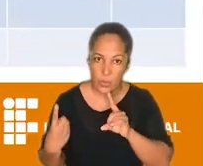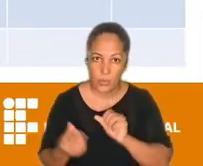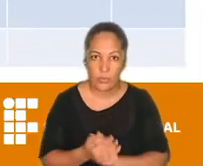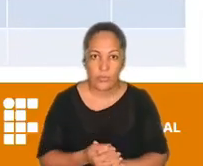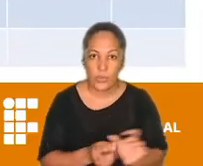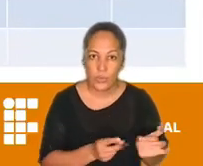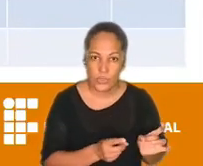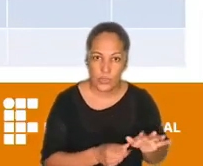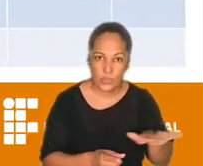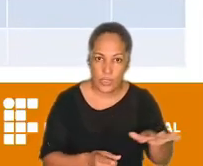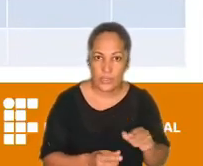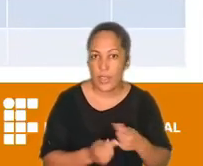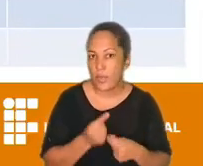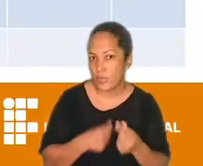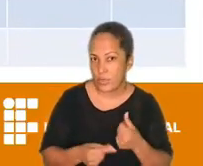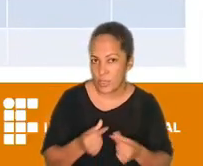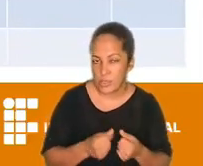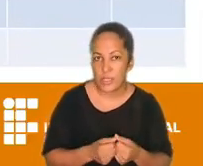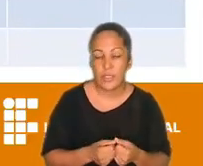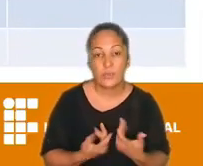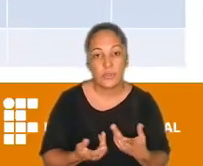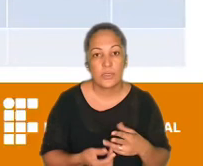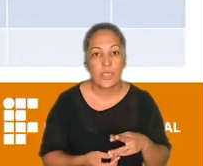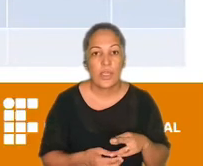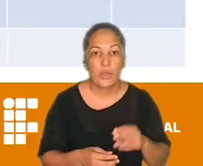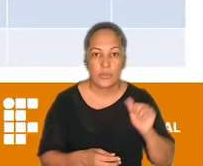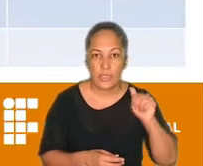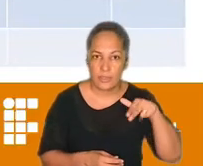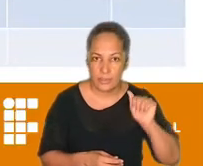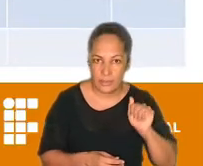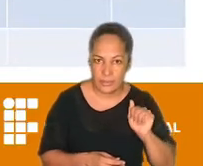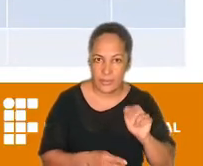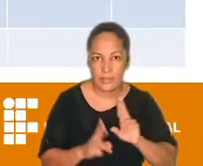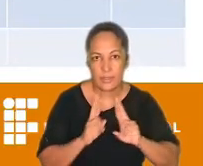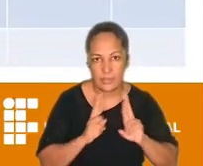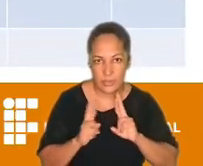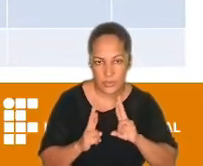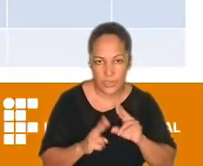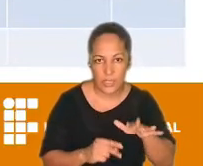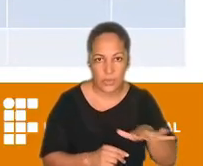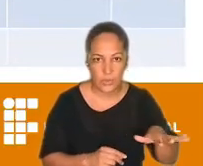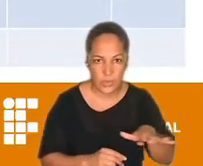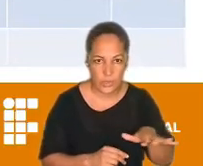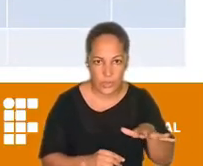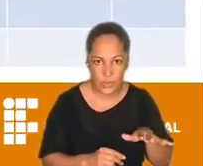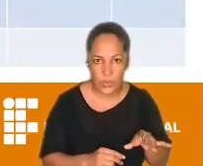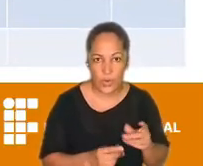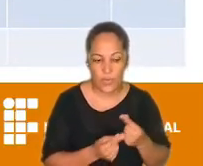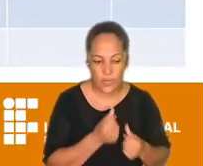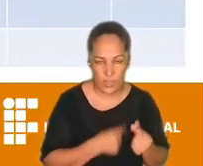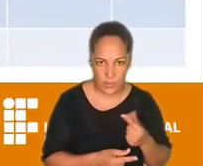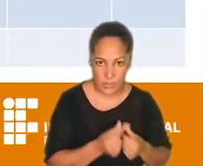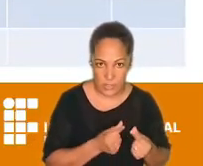financeiro. Então, o registro da Ana Paula está relacionada com o setor financeiro. Estão